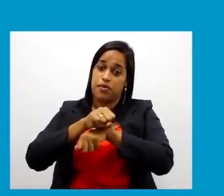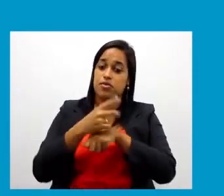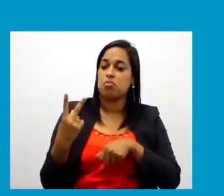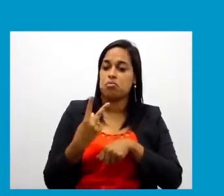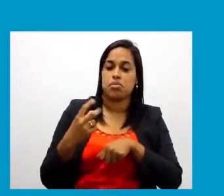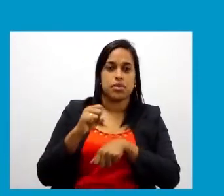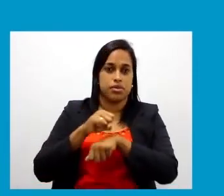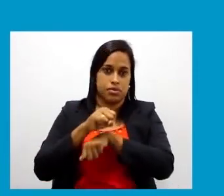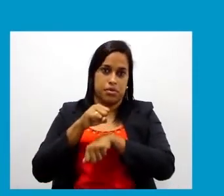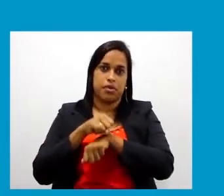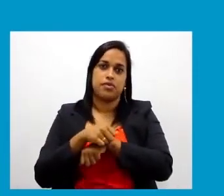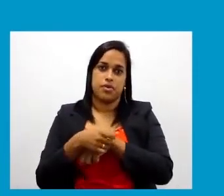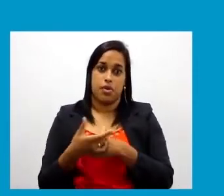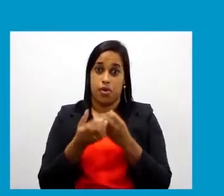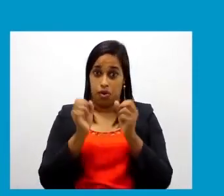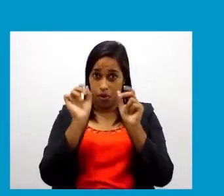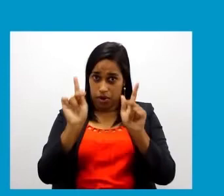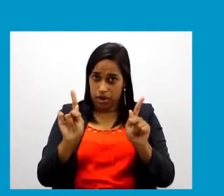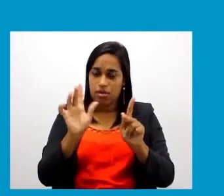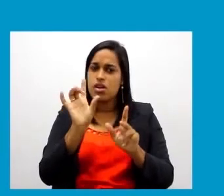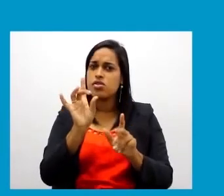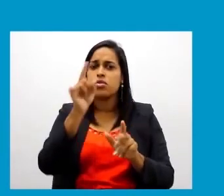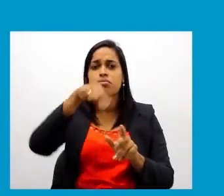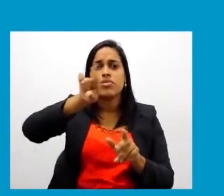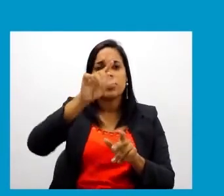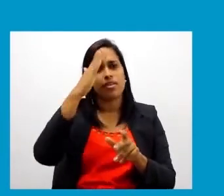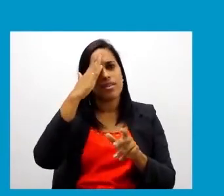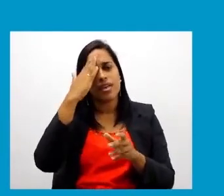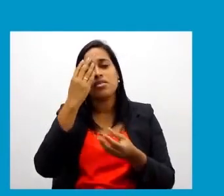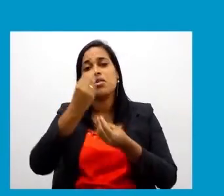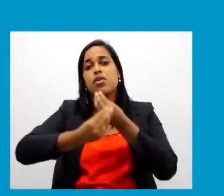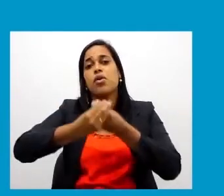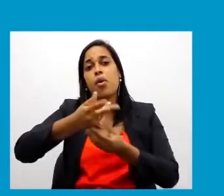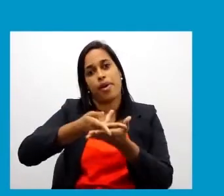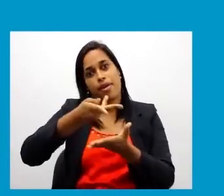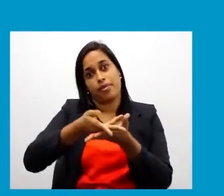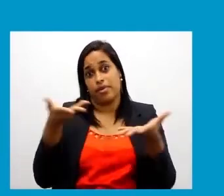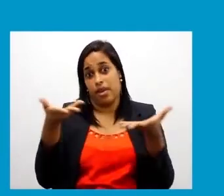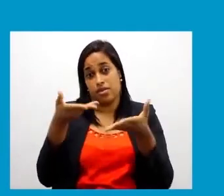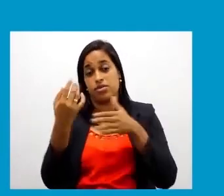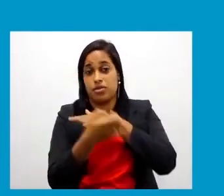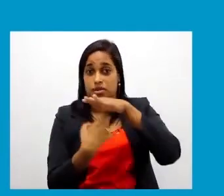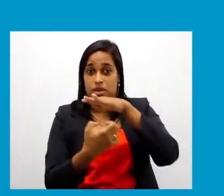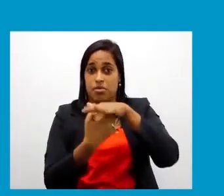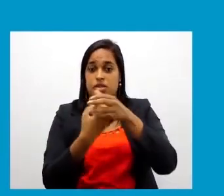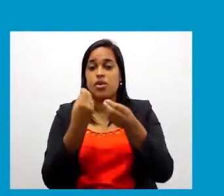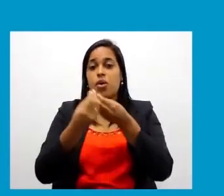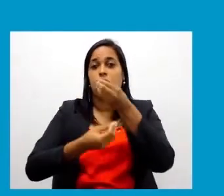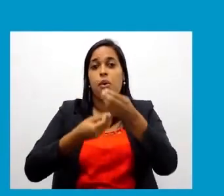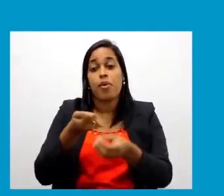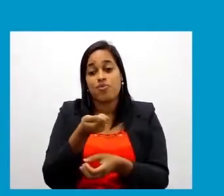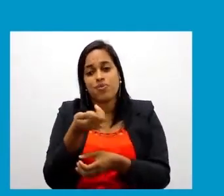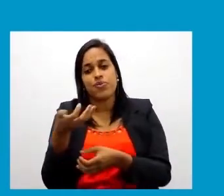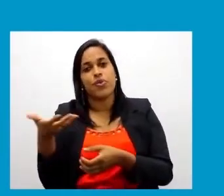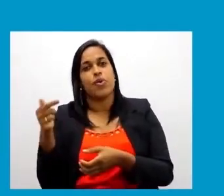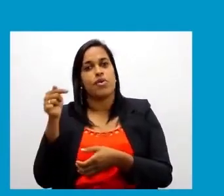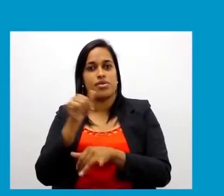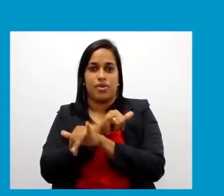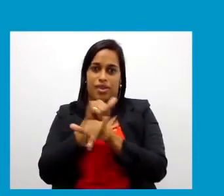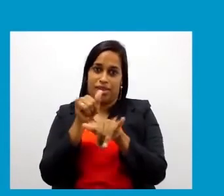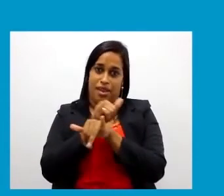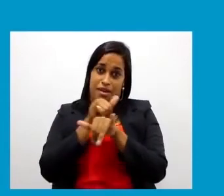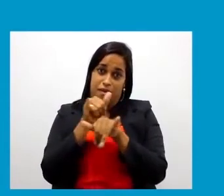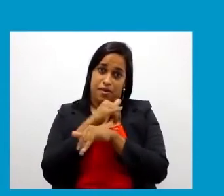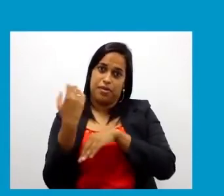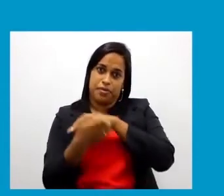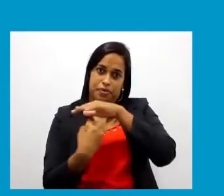comunicação horizontal lateral. Beleza? Essa é uma forma da gente entender como as coisas funcionam dentro da empresa, como é que é o fluxo dessa informação